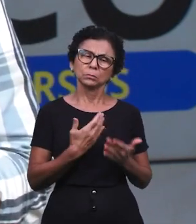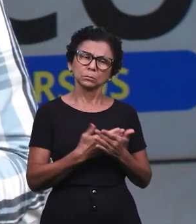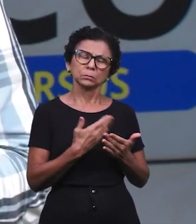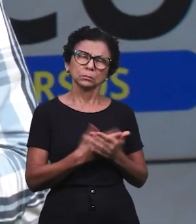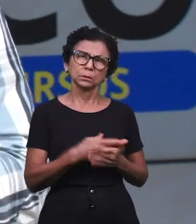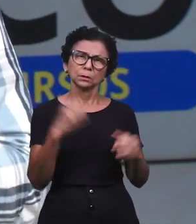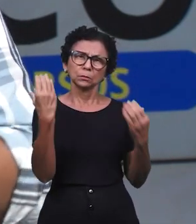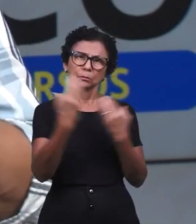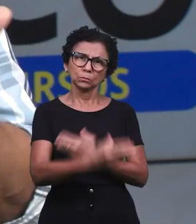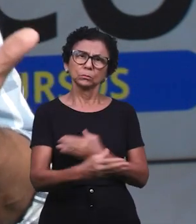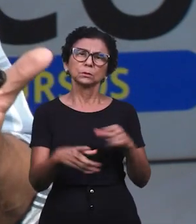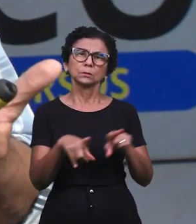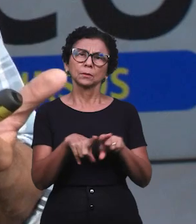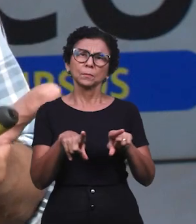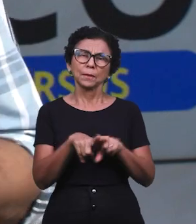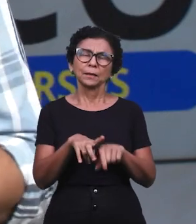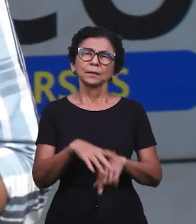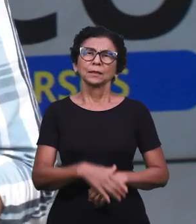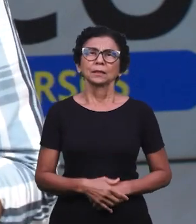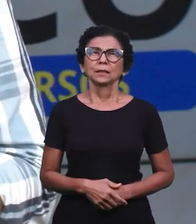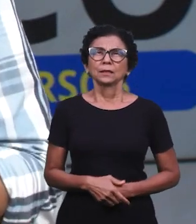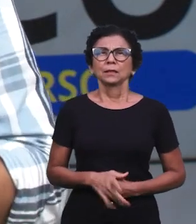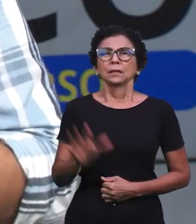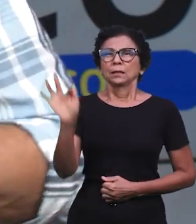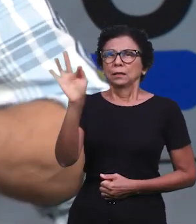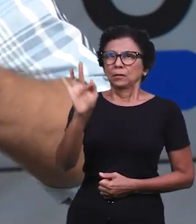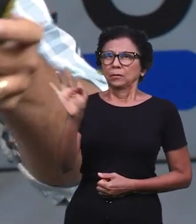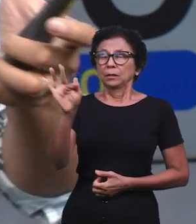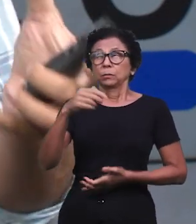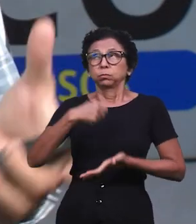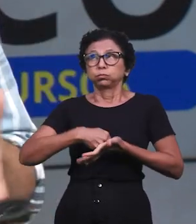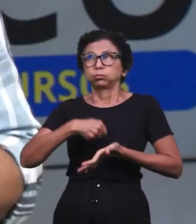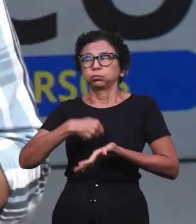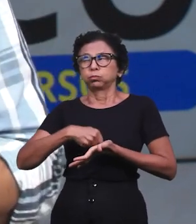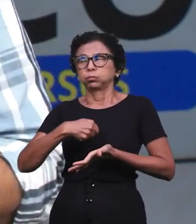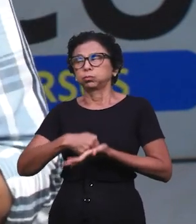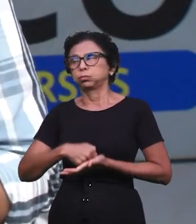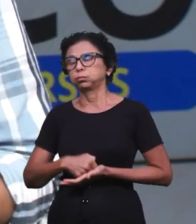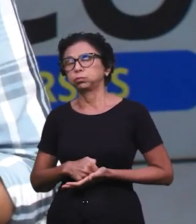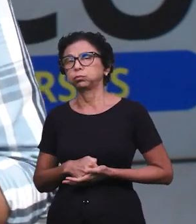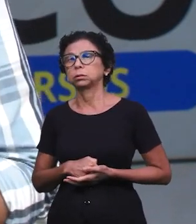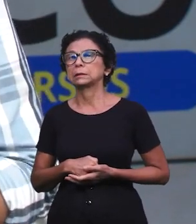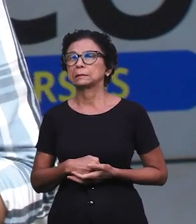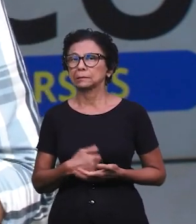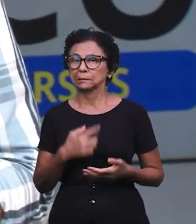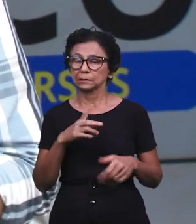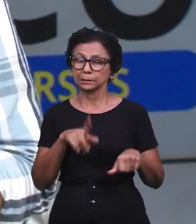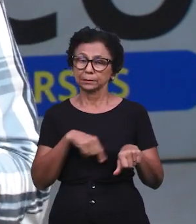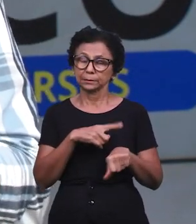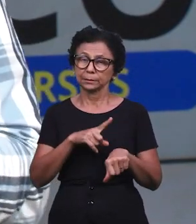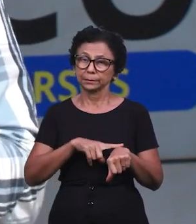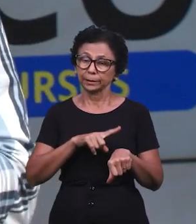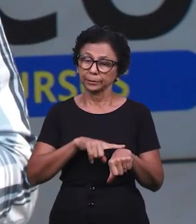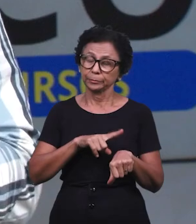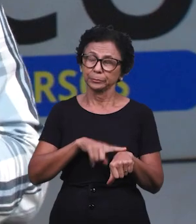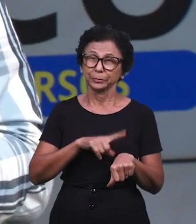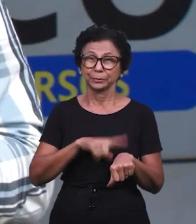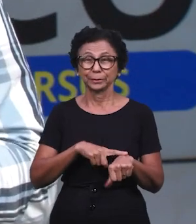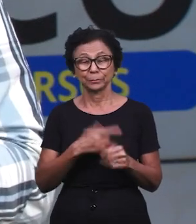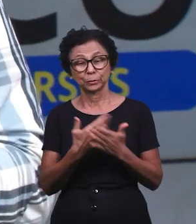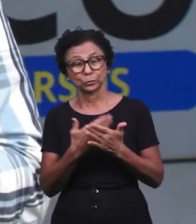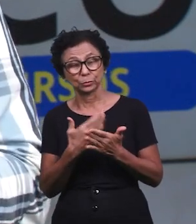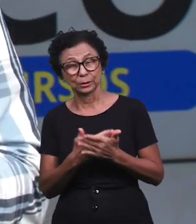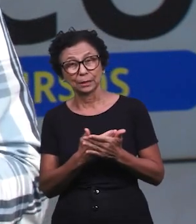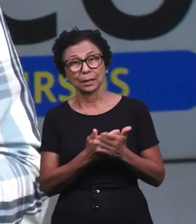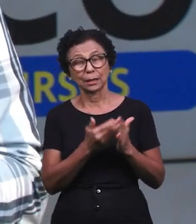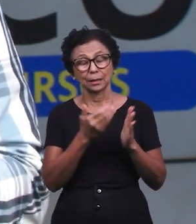também. A gente sabe que a faculdade ela exige da gente, vai tomar bastante tempo, tá ok? Mas se o seu objetivo